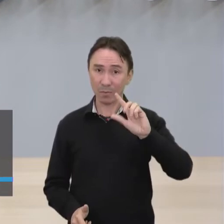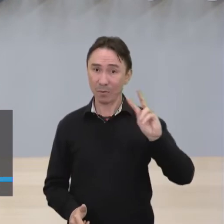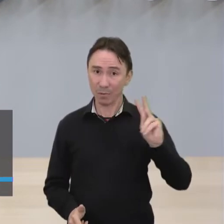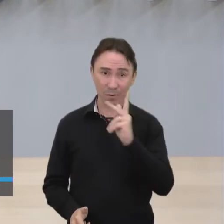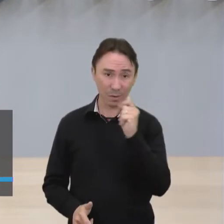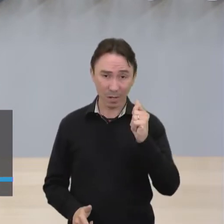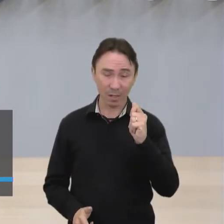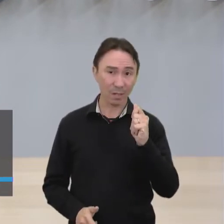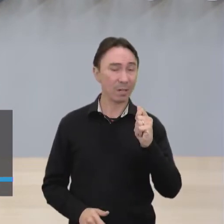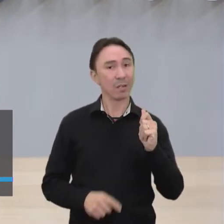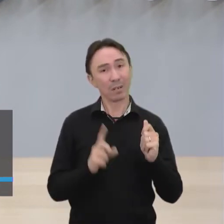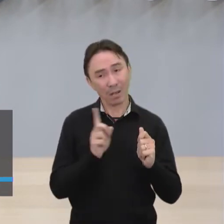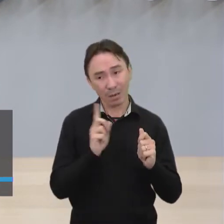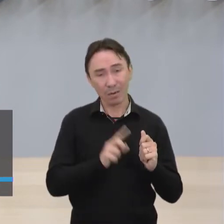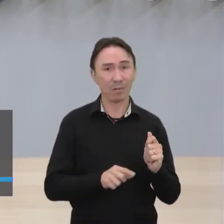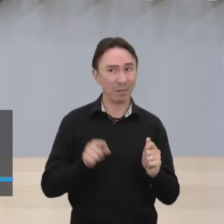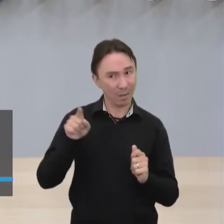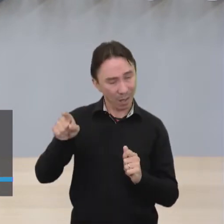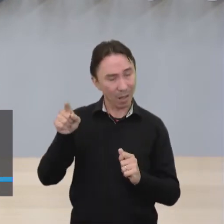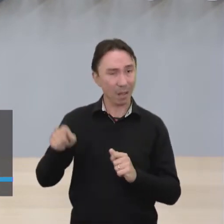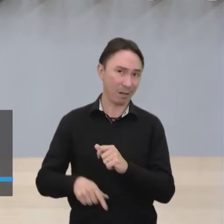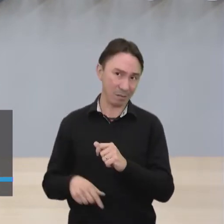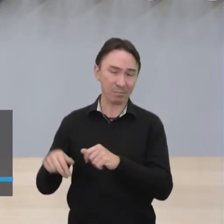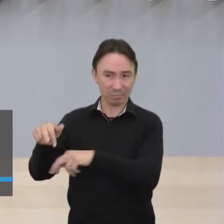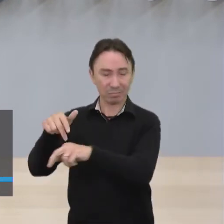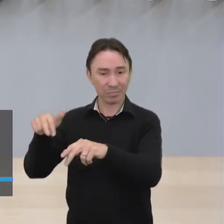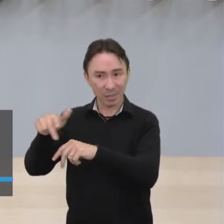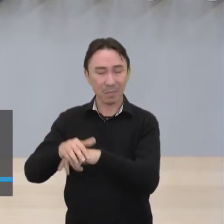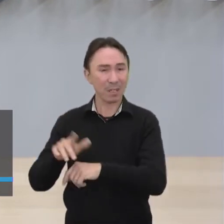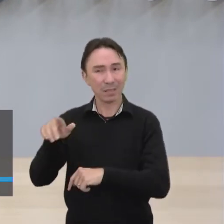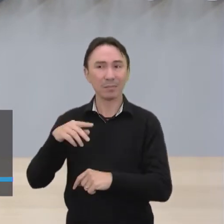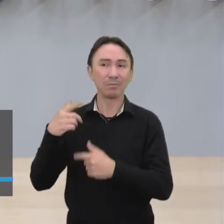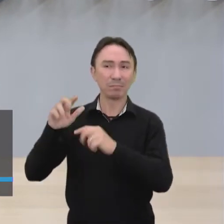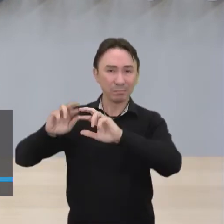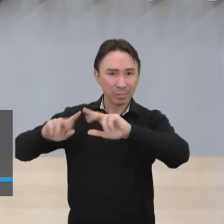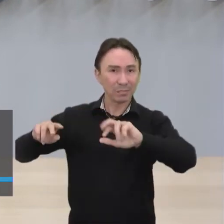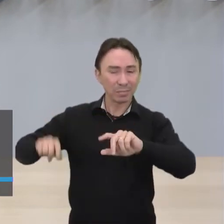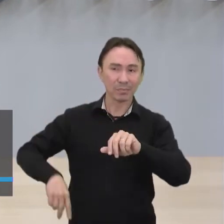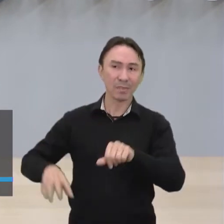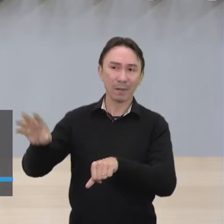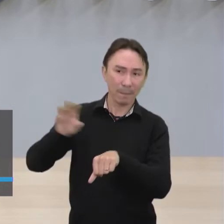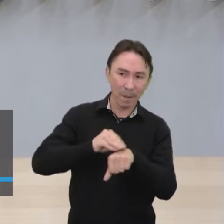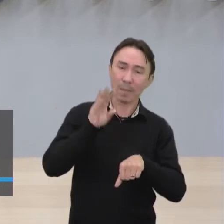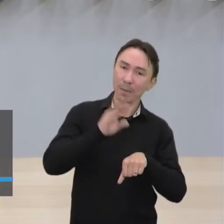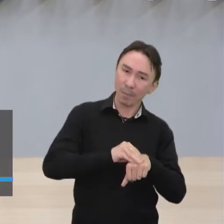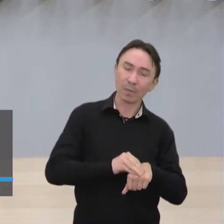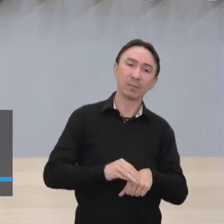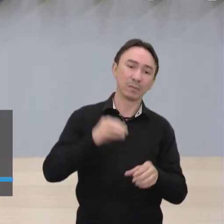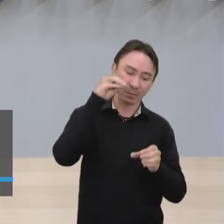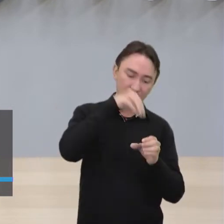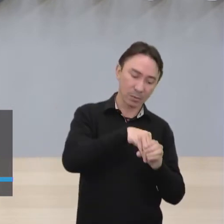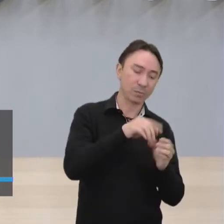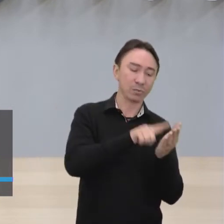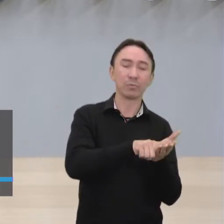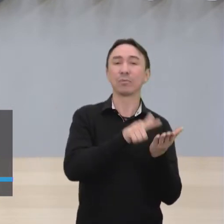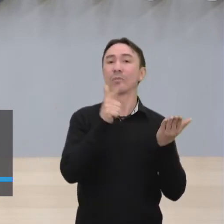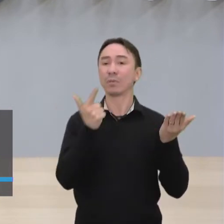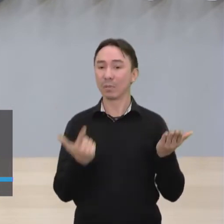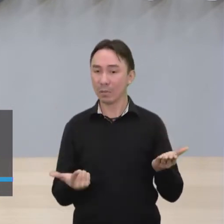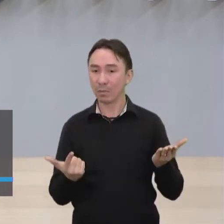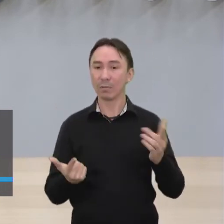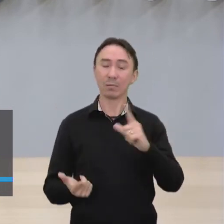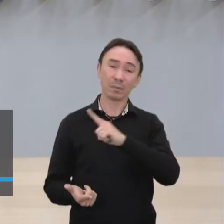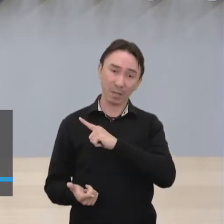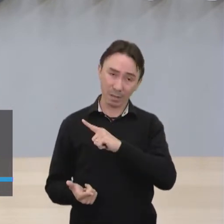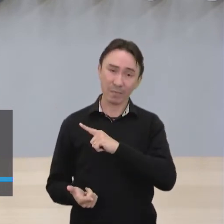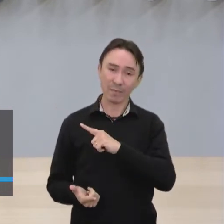acolhendo, né, esse material da agência para divulgar dentro do seu jornal. Então, isso é realmente sensacional. É pouco